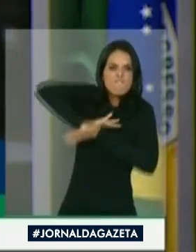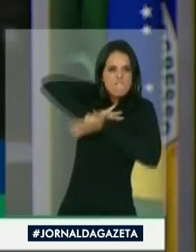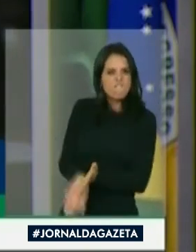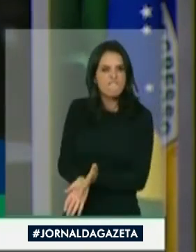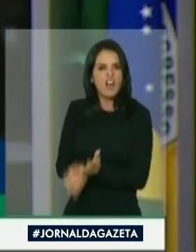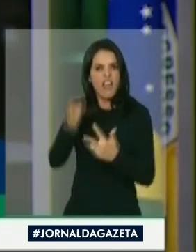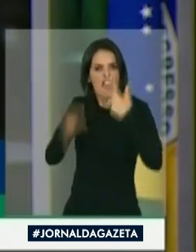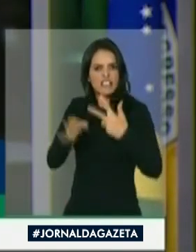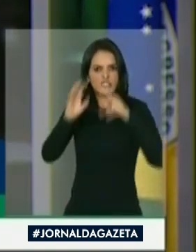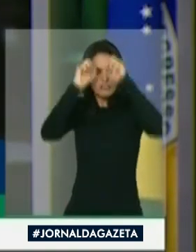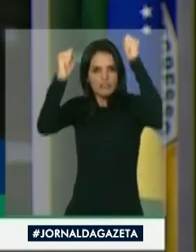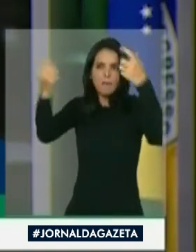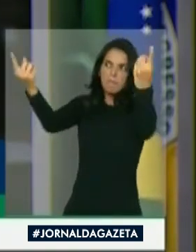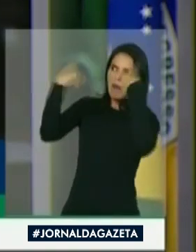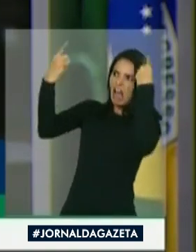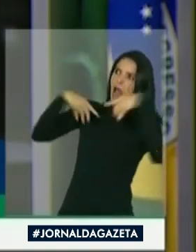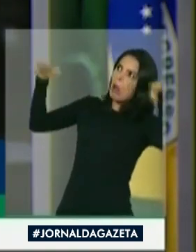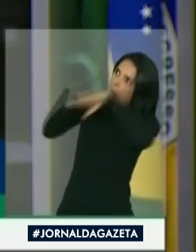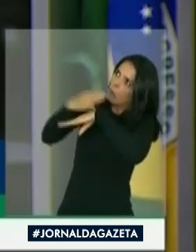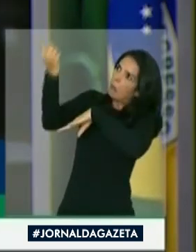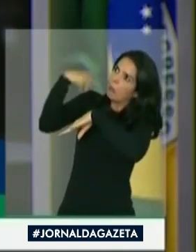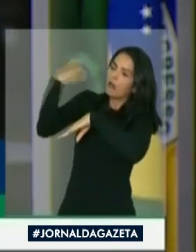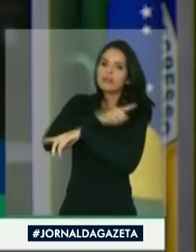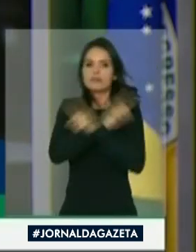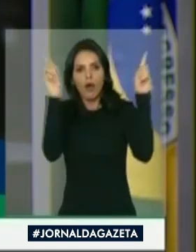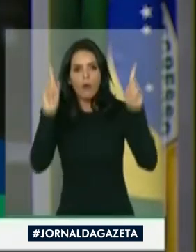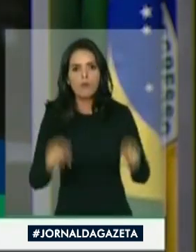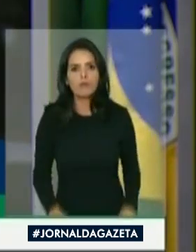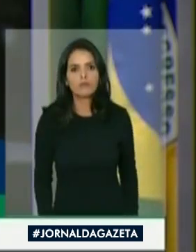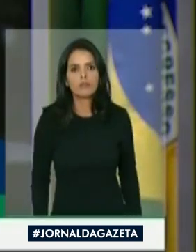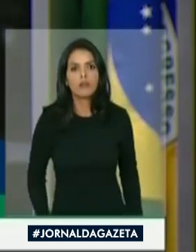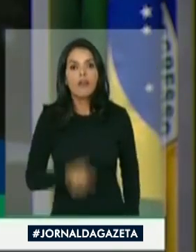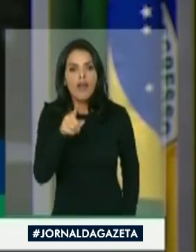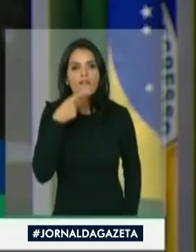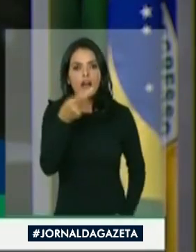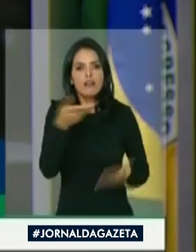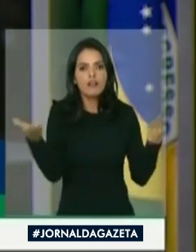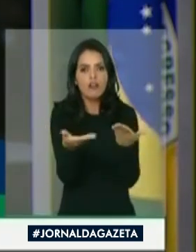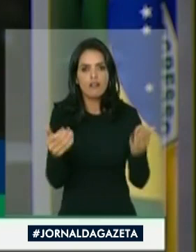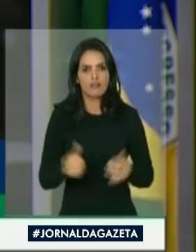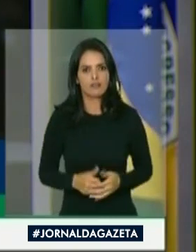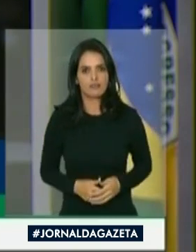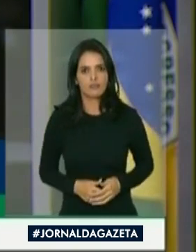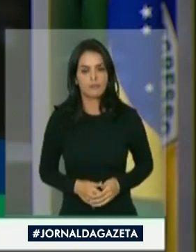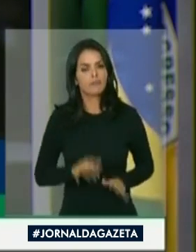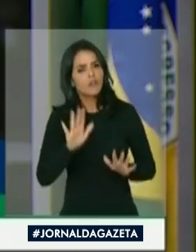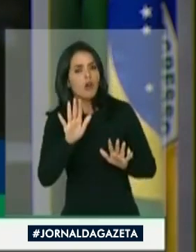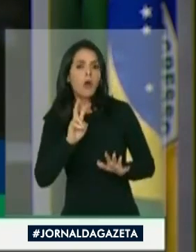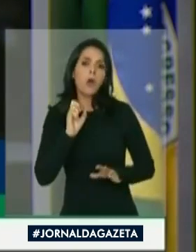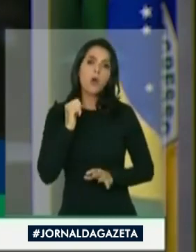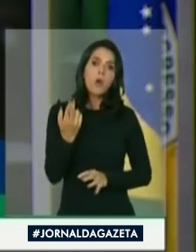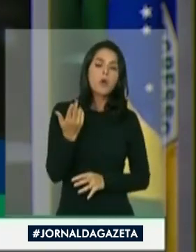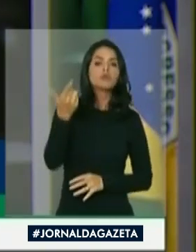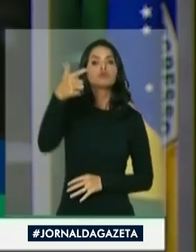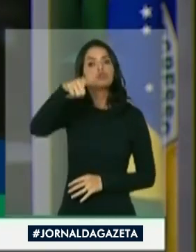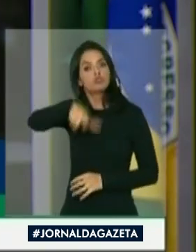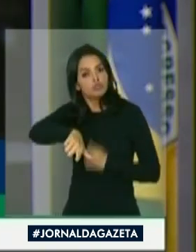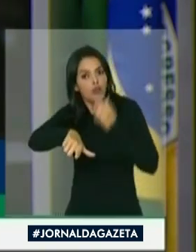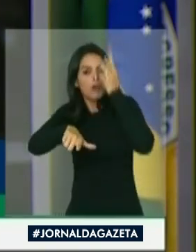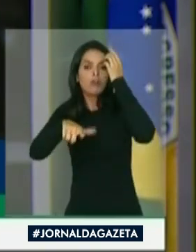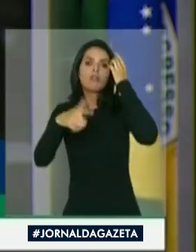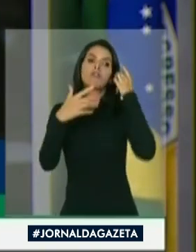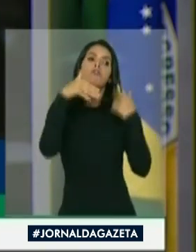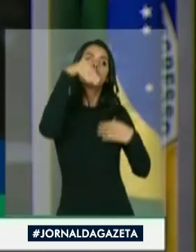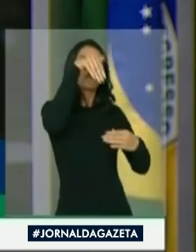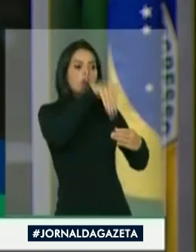lado, dois a favor e dois contra a prisão determinada pelo Alexandre de Moraes. Depois dessa fase é que aí sim vai